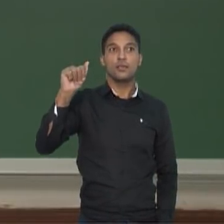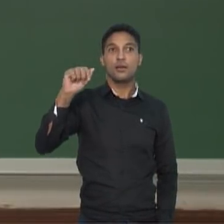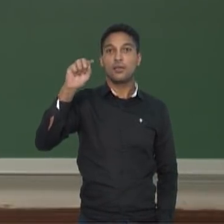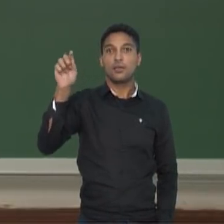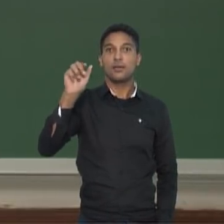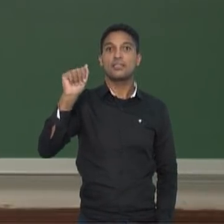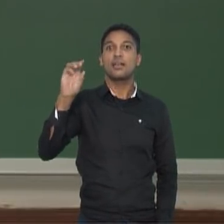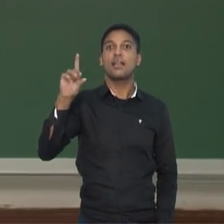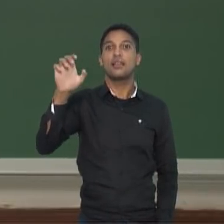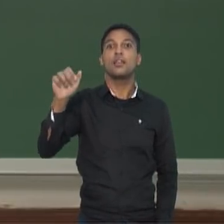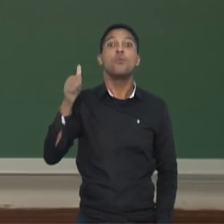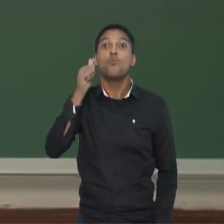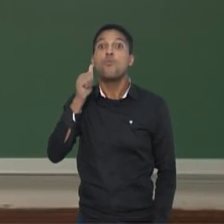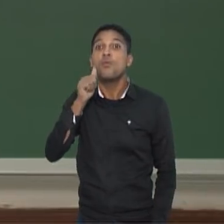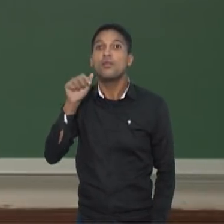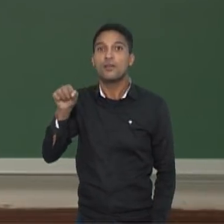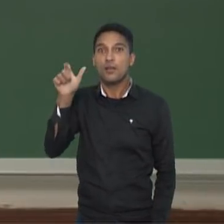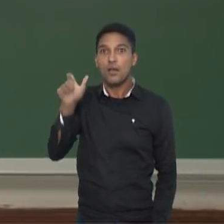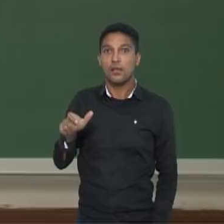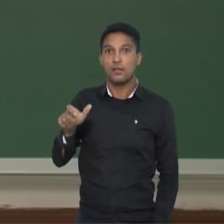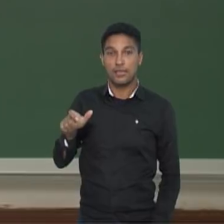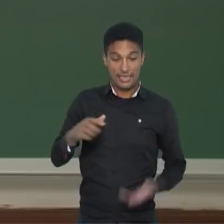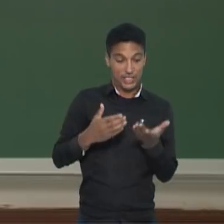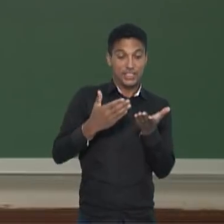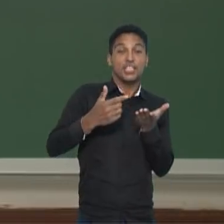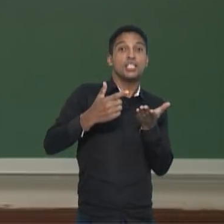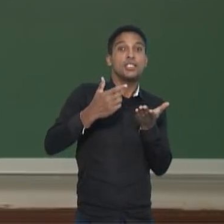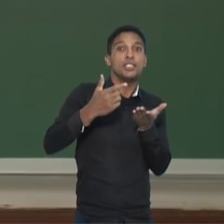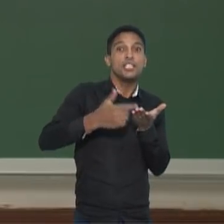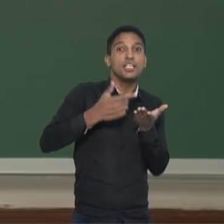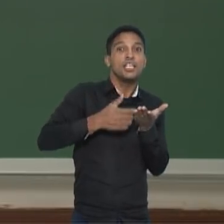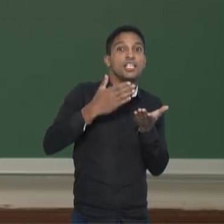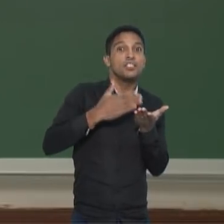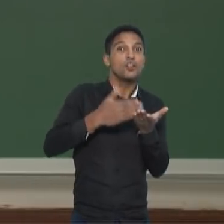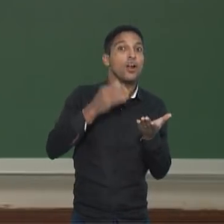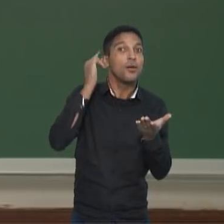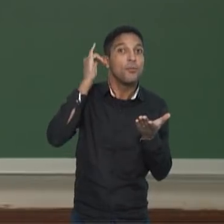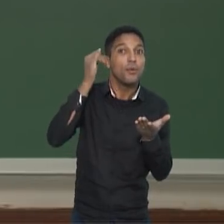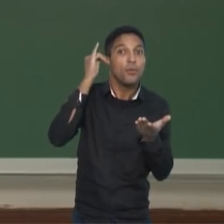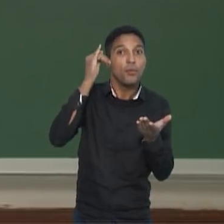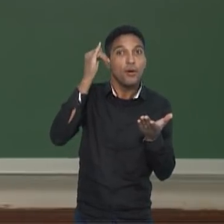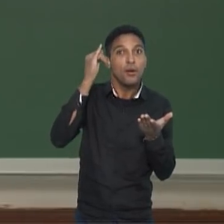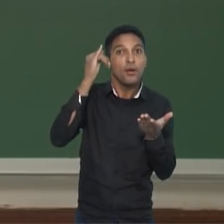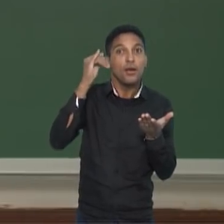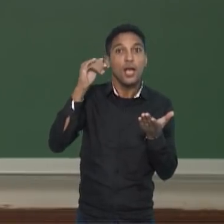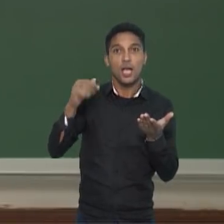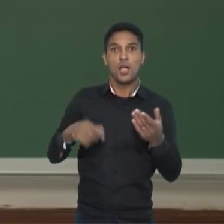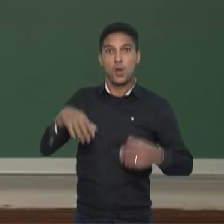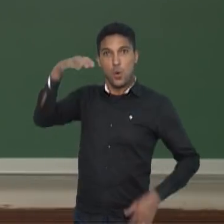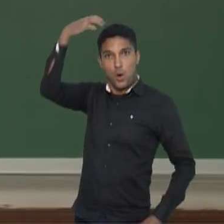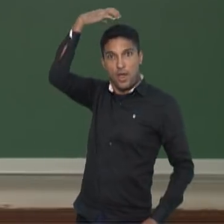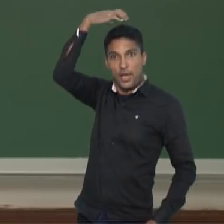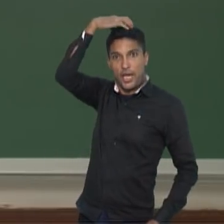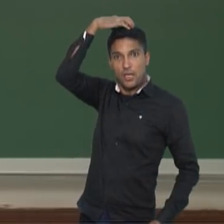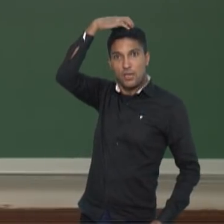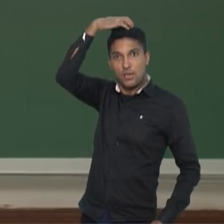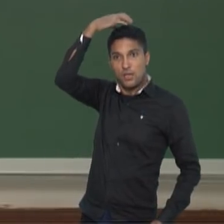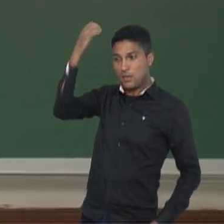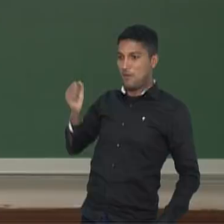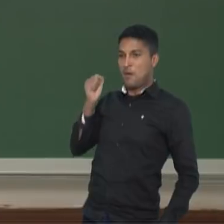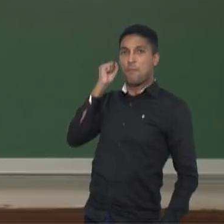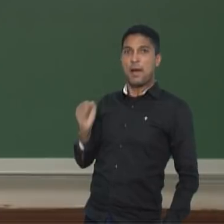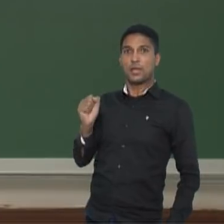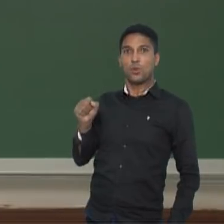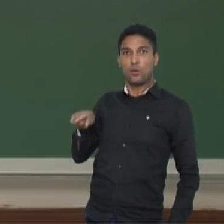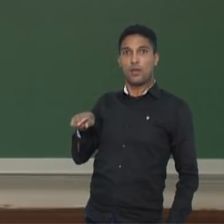né? Enfim, uma coisa super discutível, uma grande violência, terrível. Mas enfim, ele a matou porque ele foi traído. Então